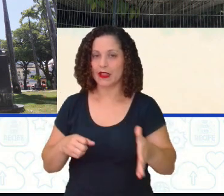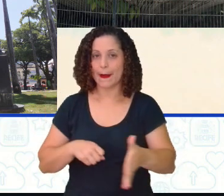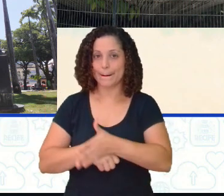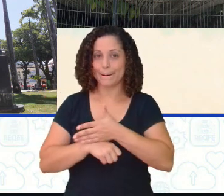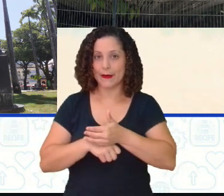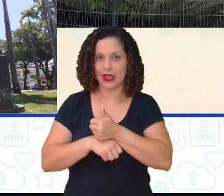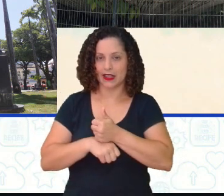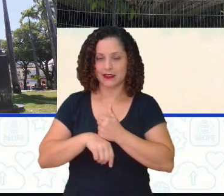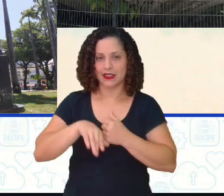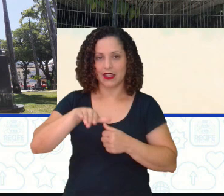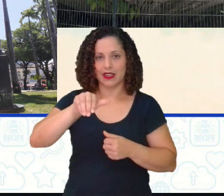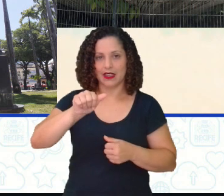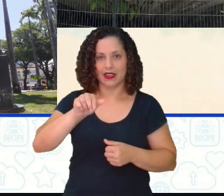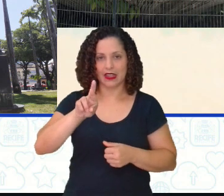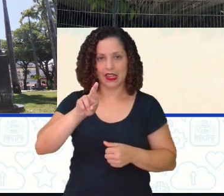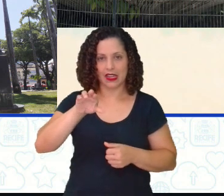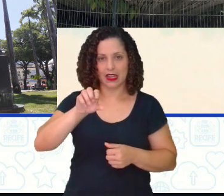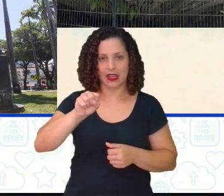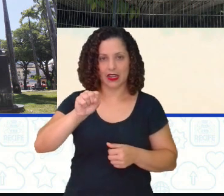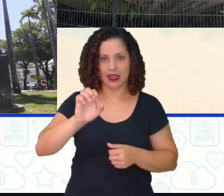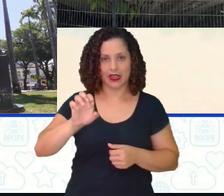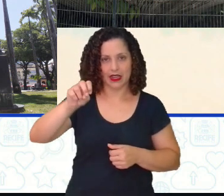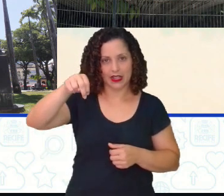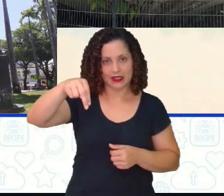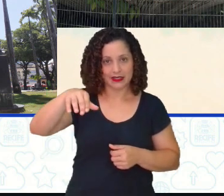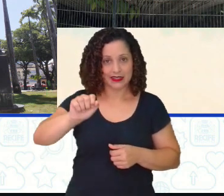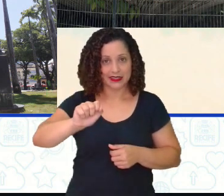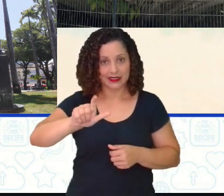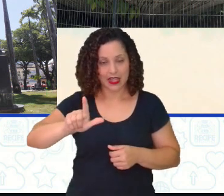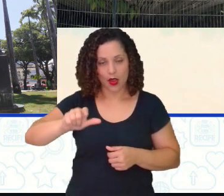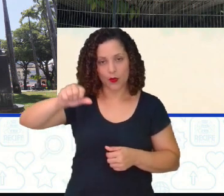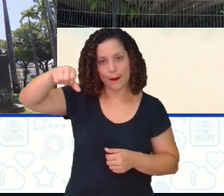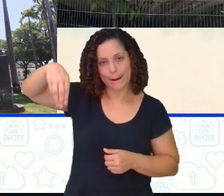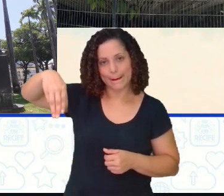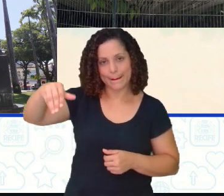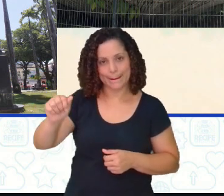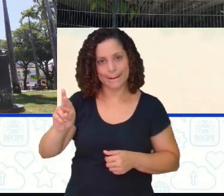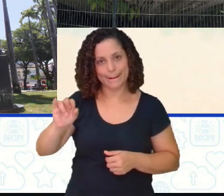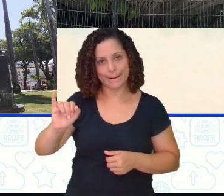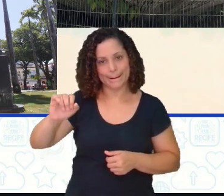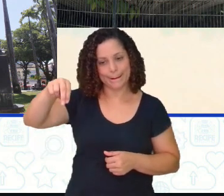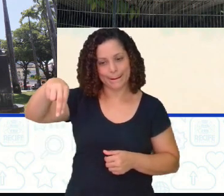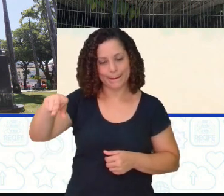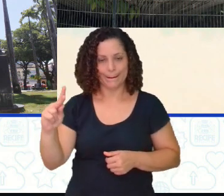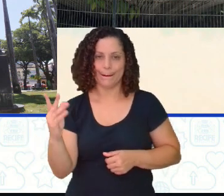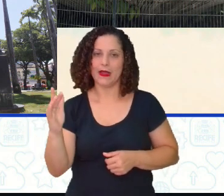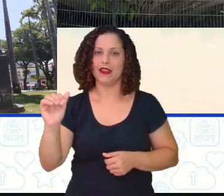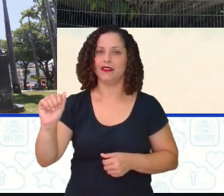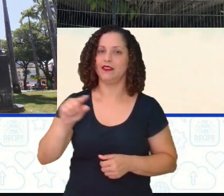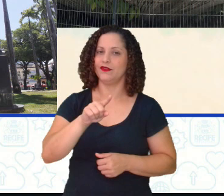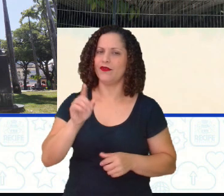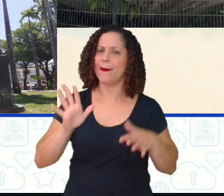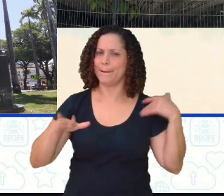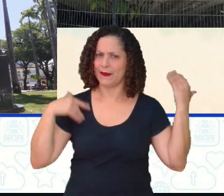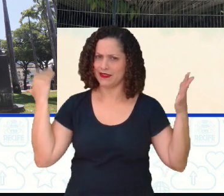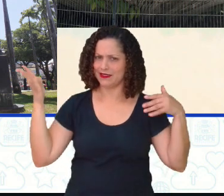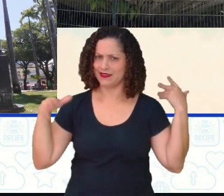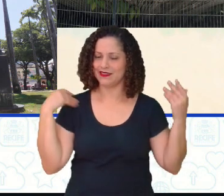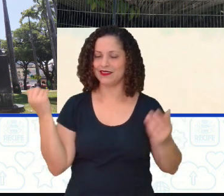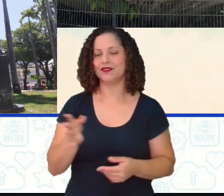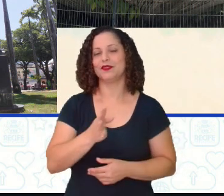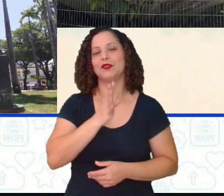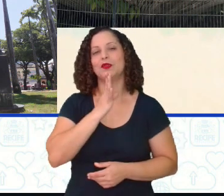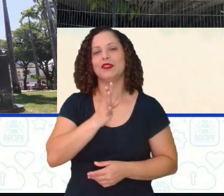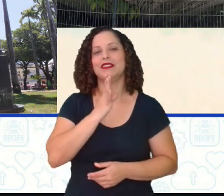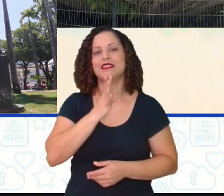do Arsenal da Marinha. Eu acredito que vocês já foram passear no Recife Antigo, vocês vão conhecer. Claro que o Marco Zero